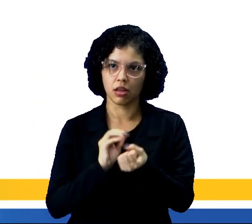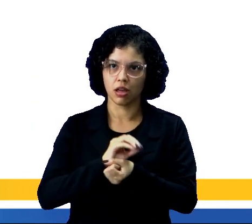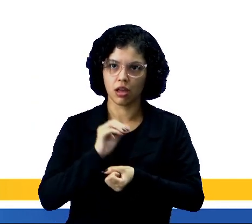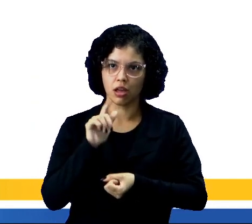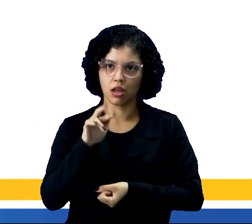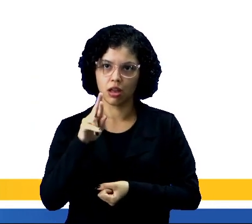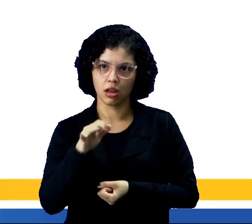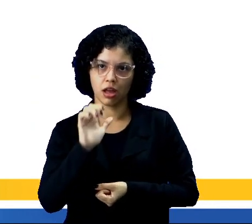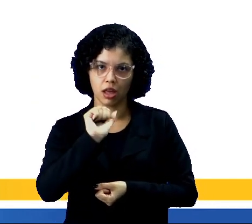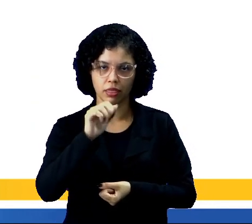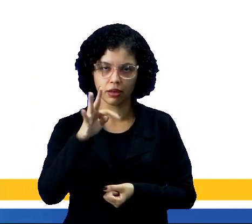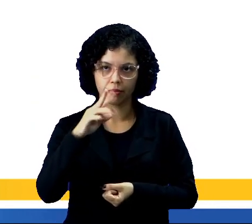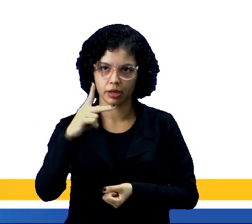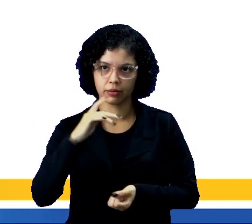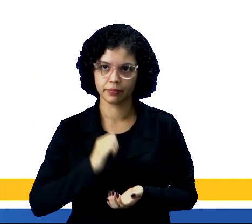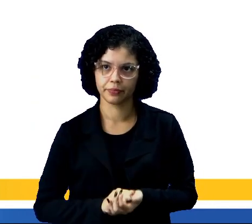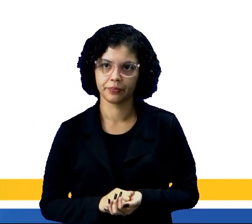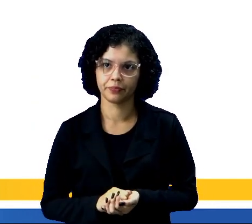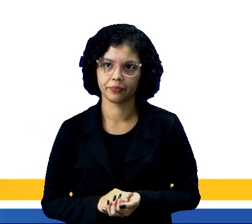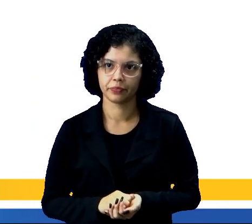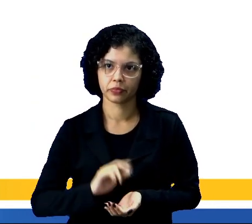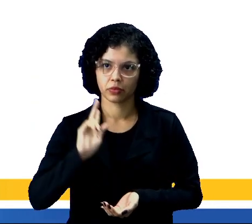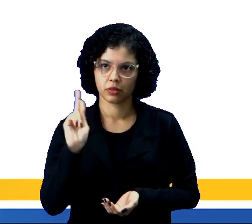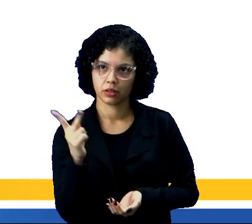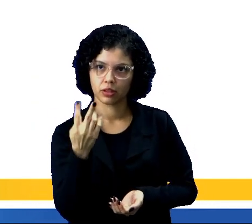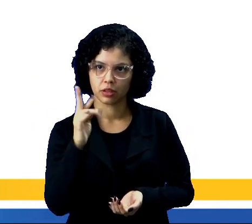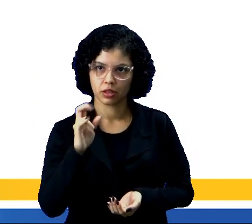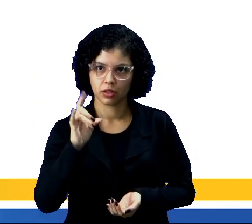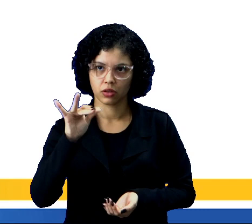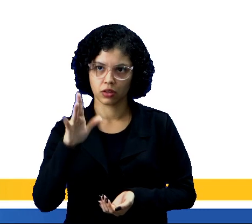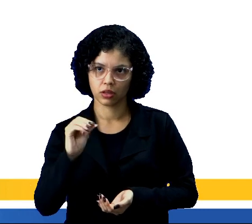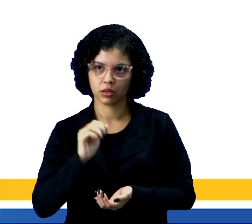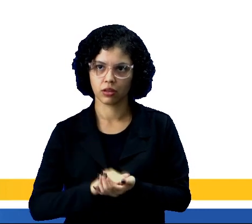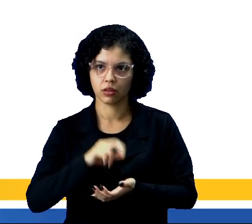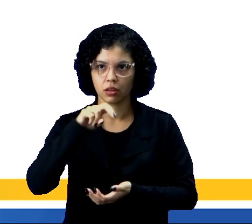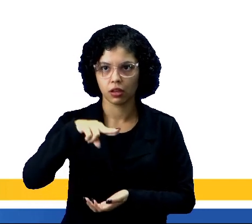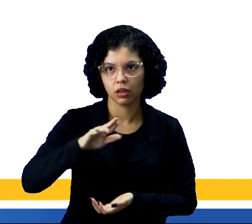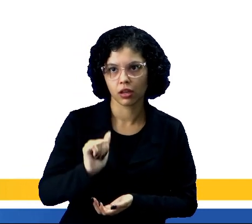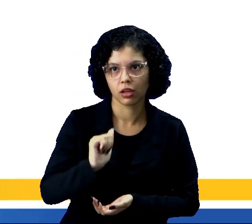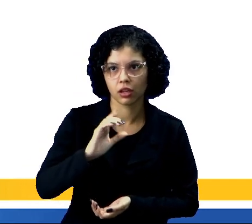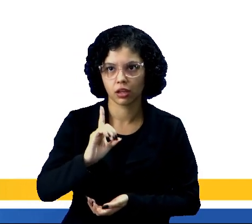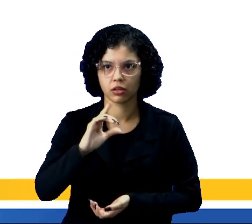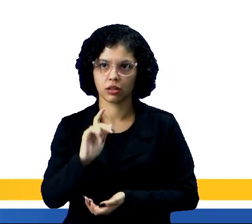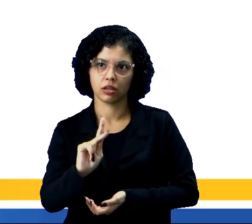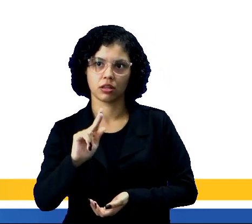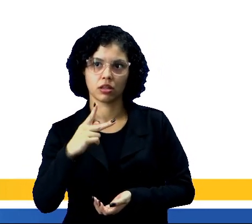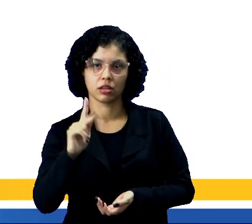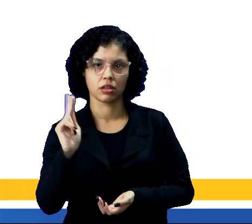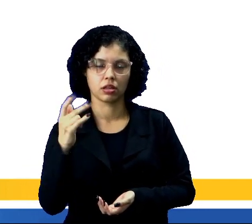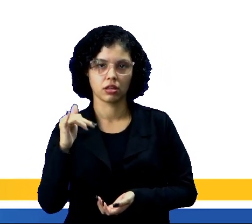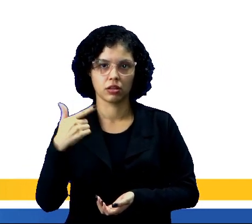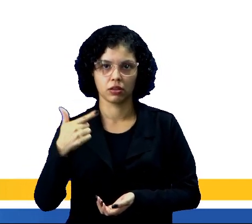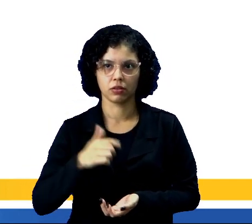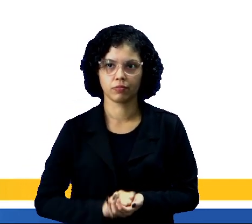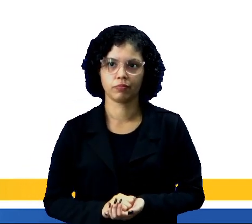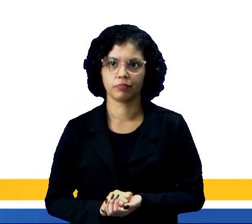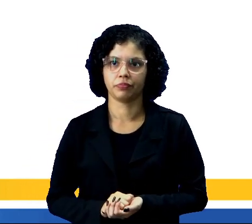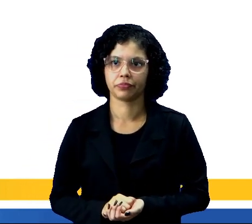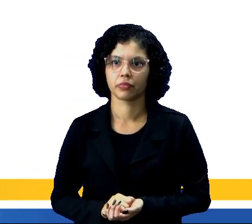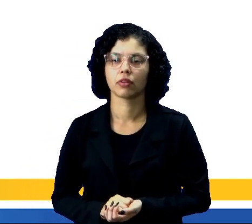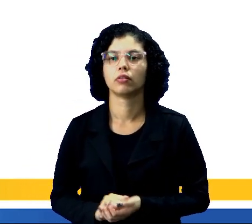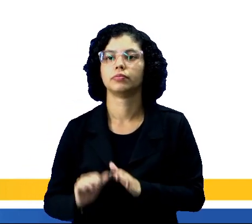de glicose, através do ATP, e dos hidrogênios e dos